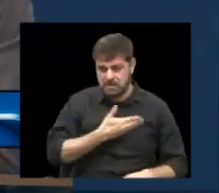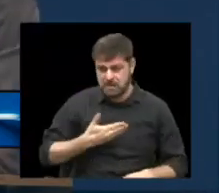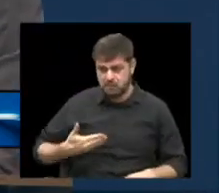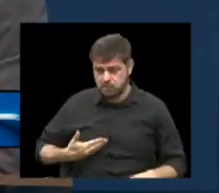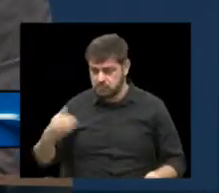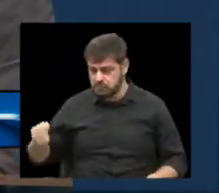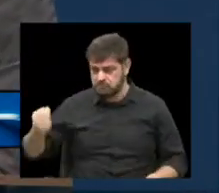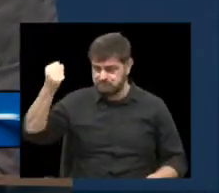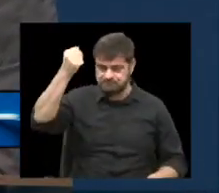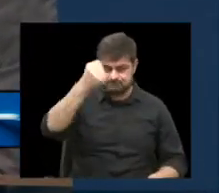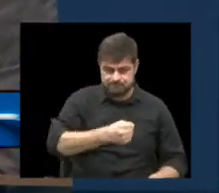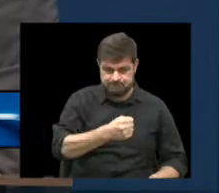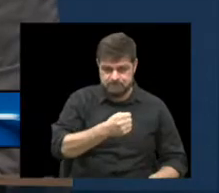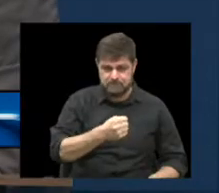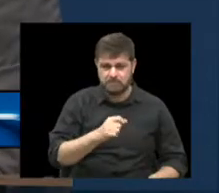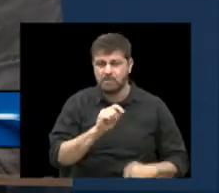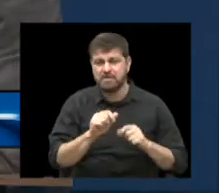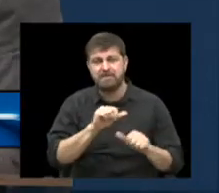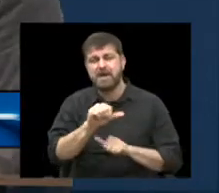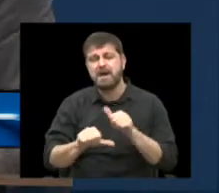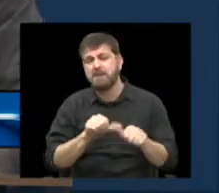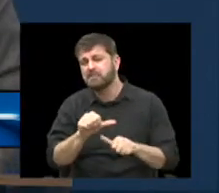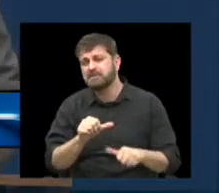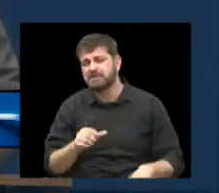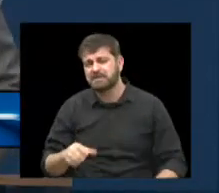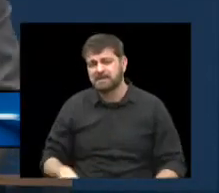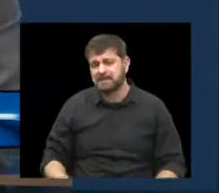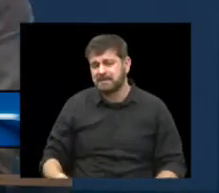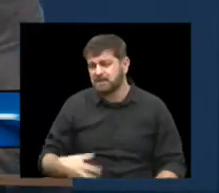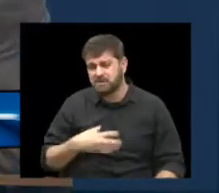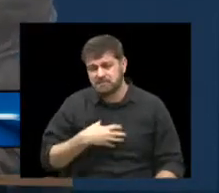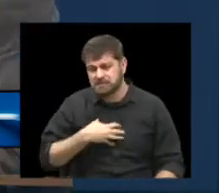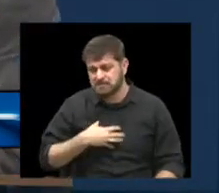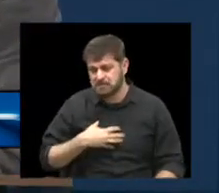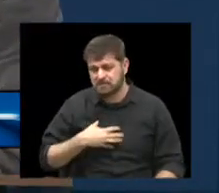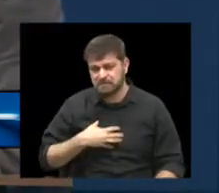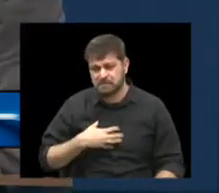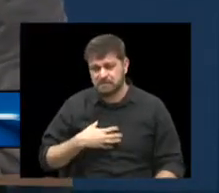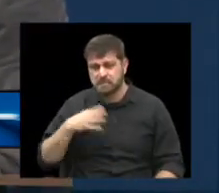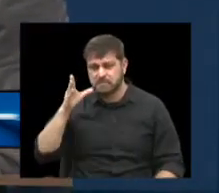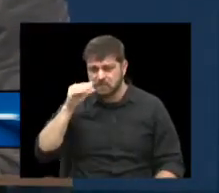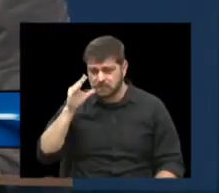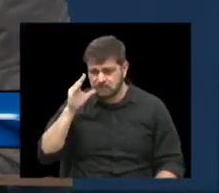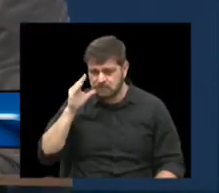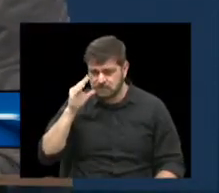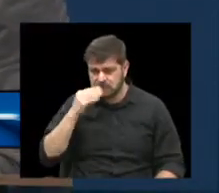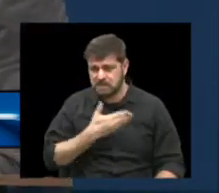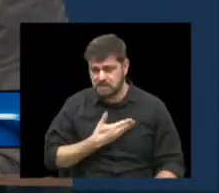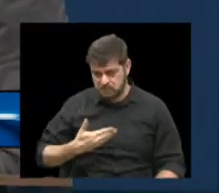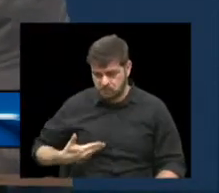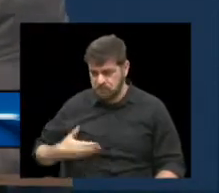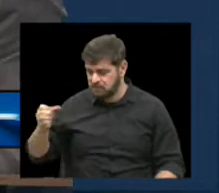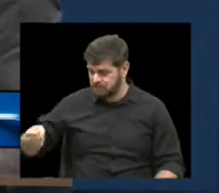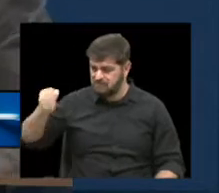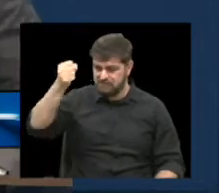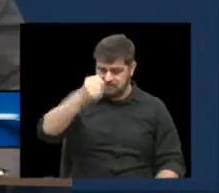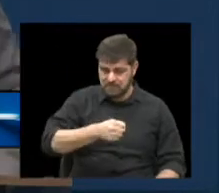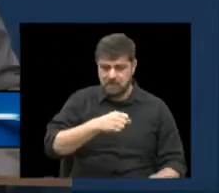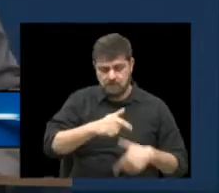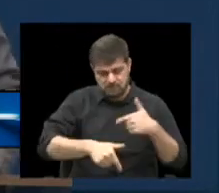lugar deles, mas o que vai modificar é apenas a forma de chegar, porque os funcionários vão continuar aqui, né,